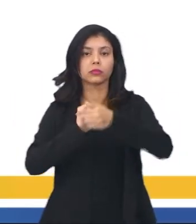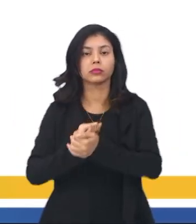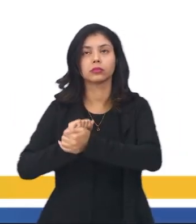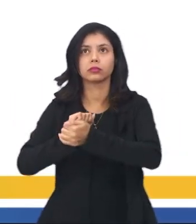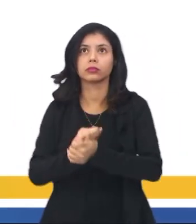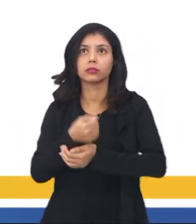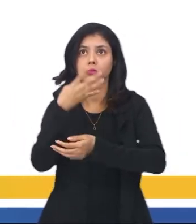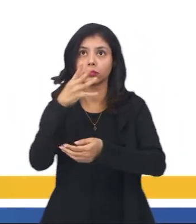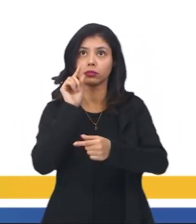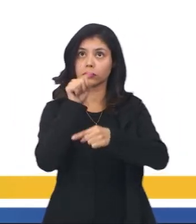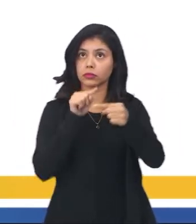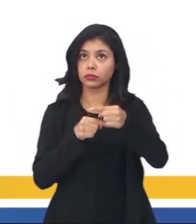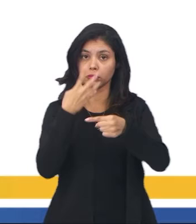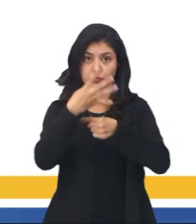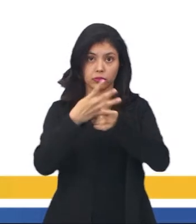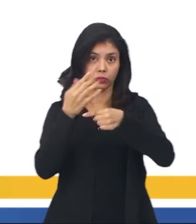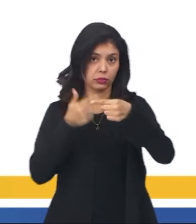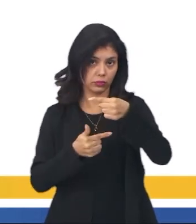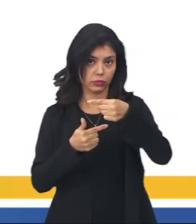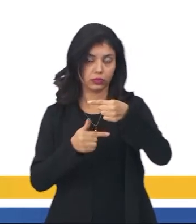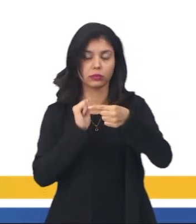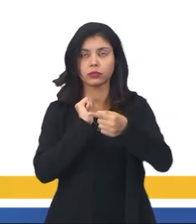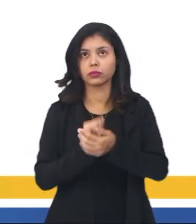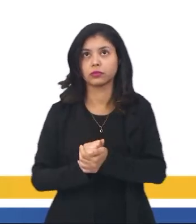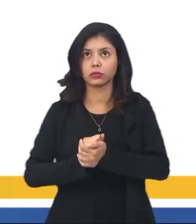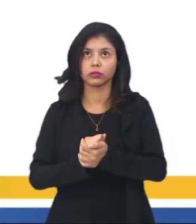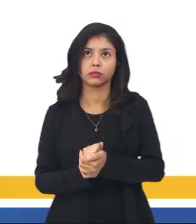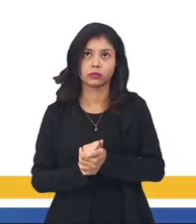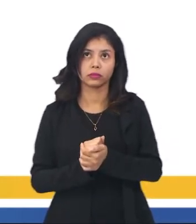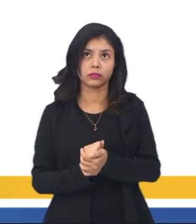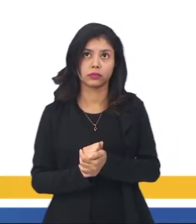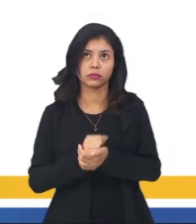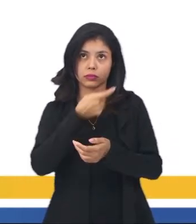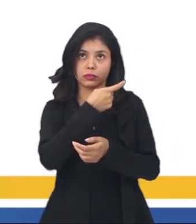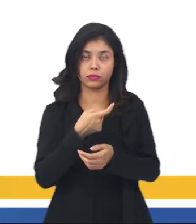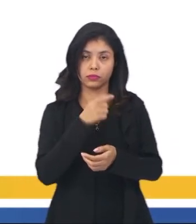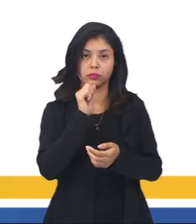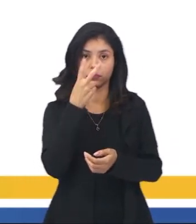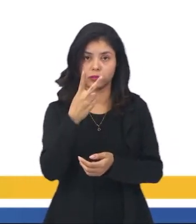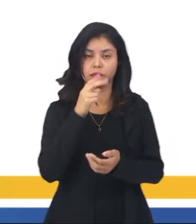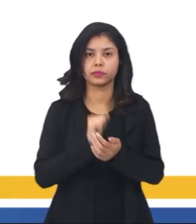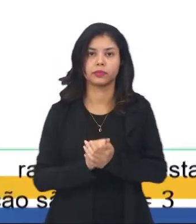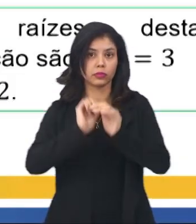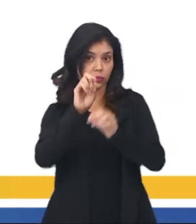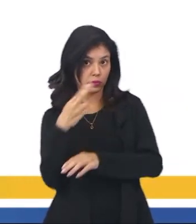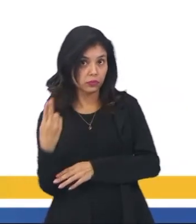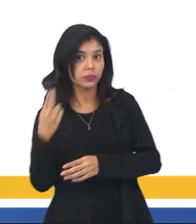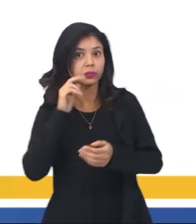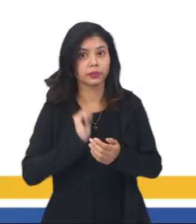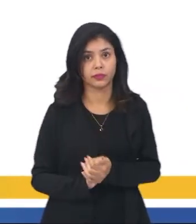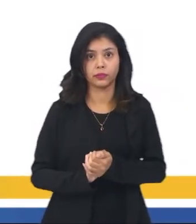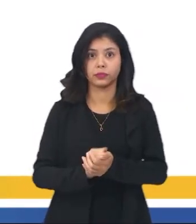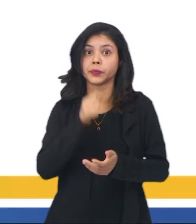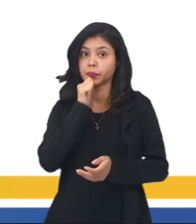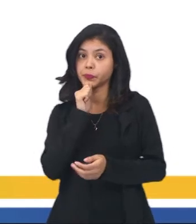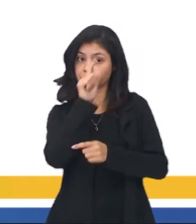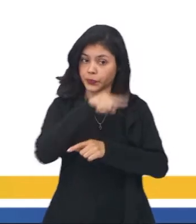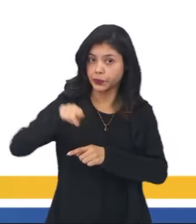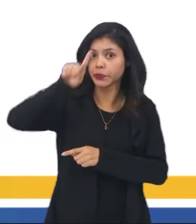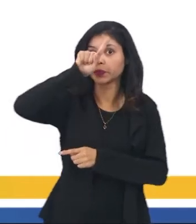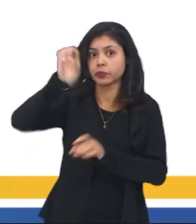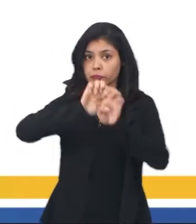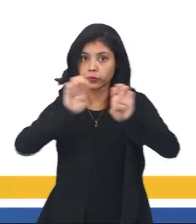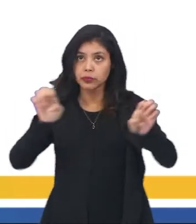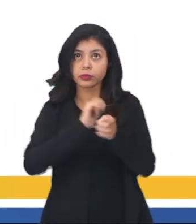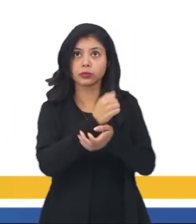para 4 vai ser igual a 4 meios. E quando eu divido, eu vou ter o meu x igual a 2. Ou seja, né, as raízes dessa equação